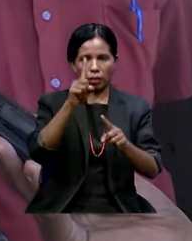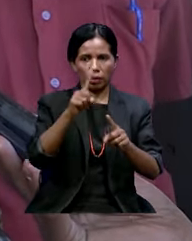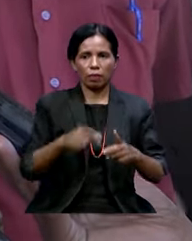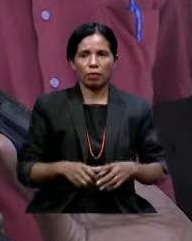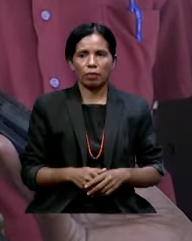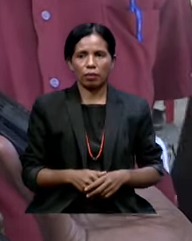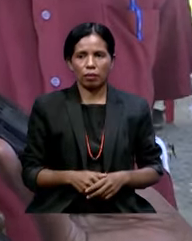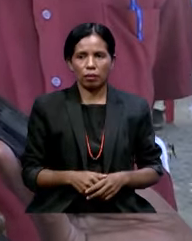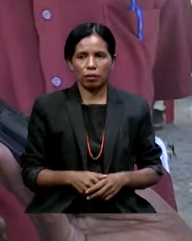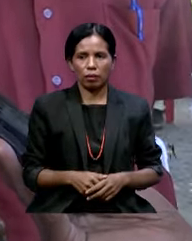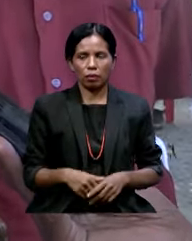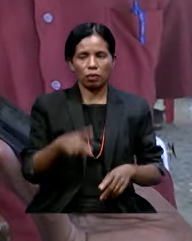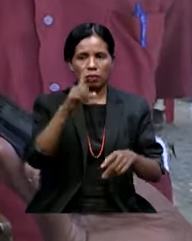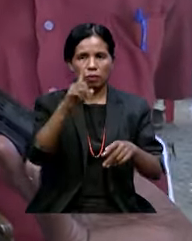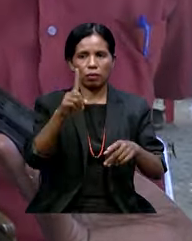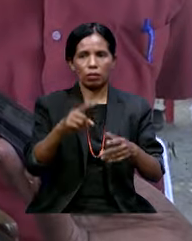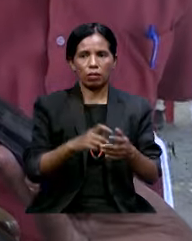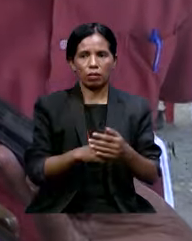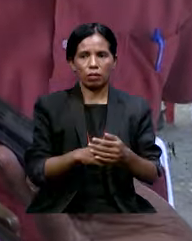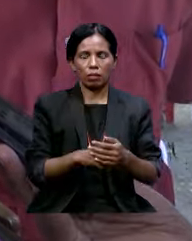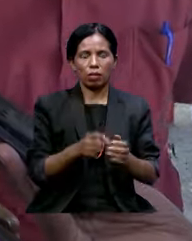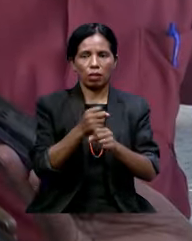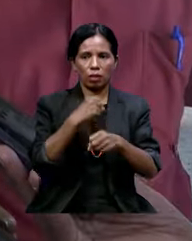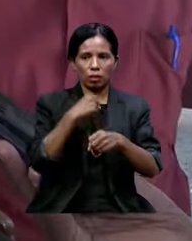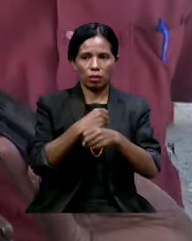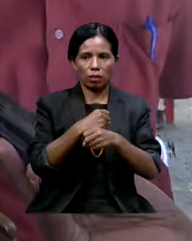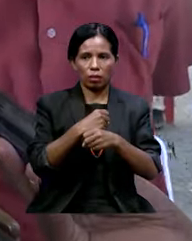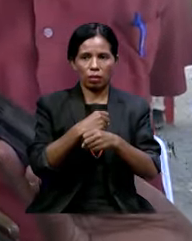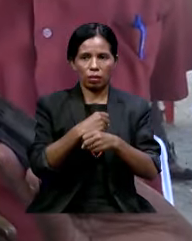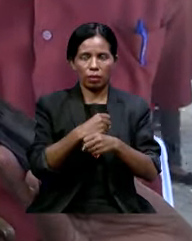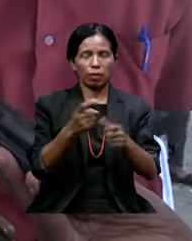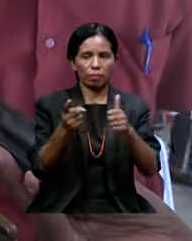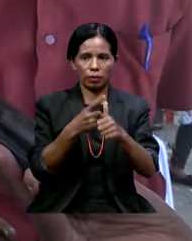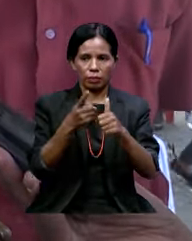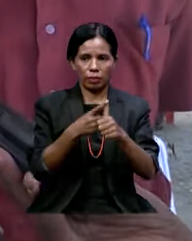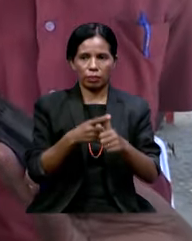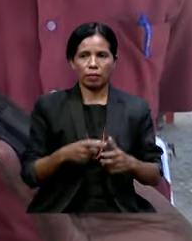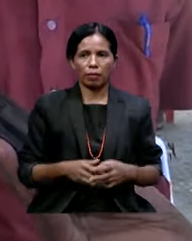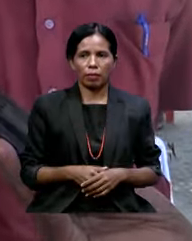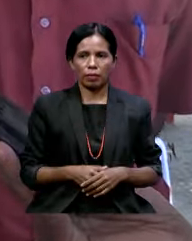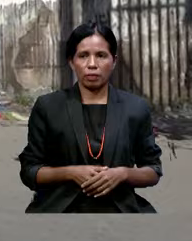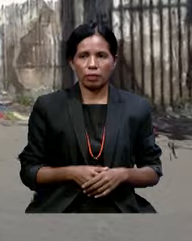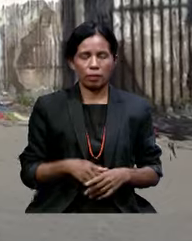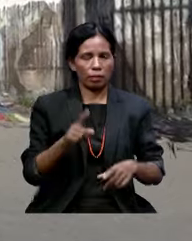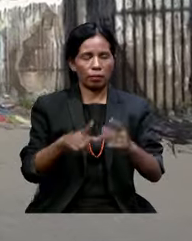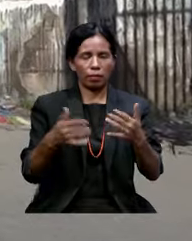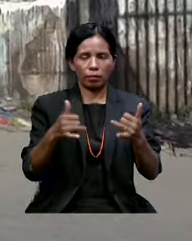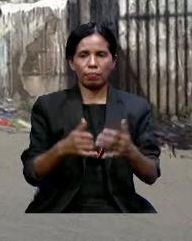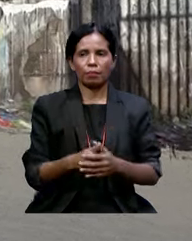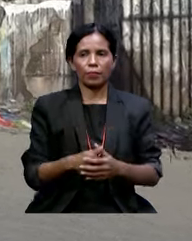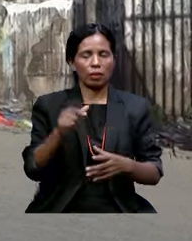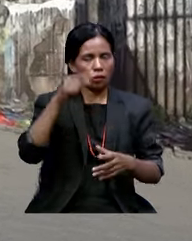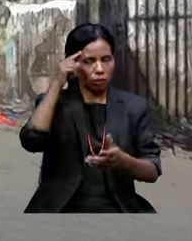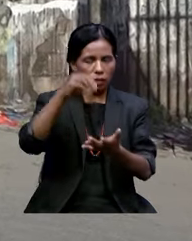nebe un outro un ne harus dahulu ter dahulu nebe tem que resolver label halimar kada tinan governo